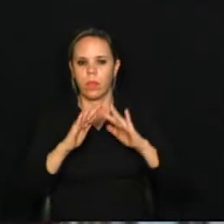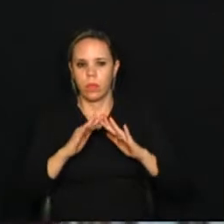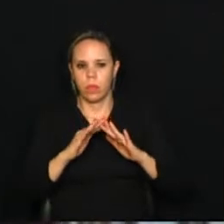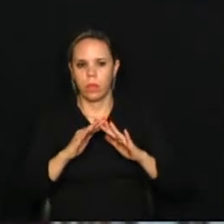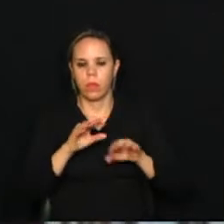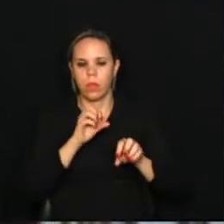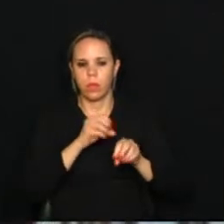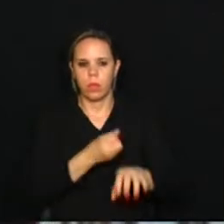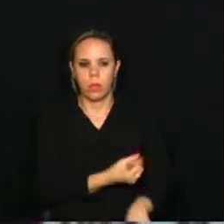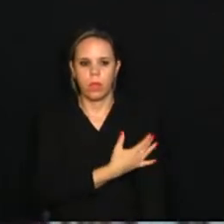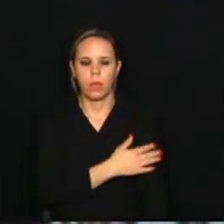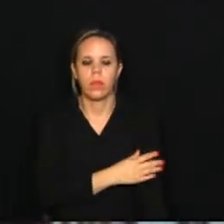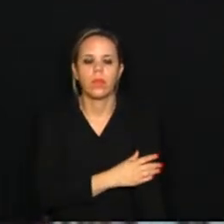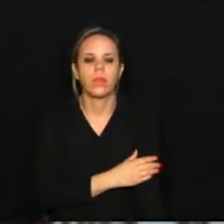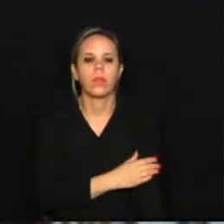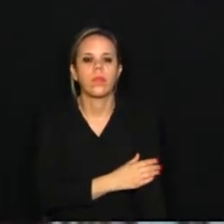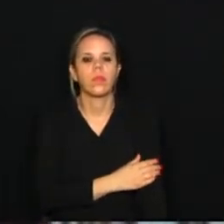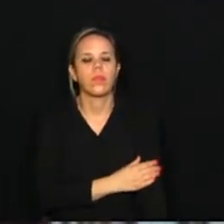ensino fundamental.